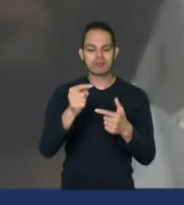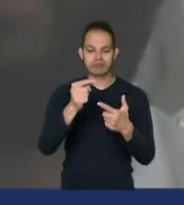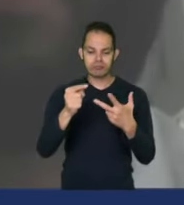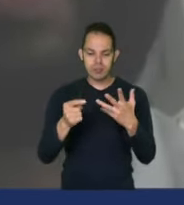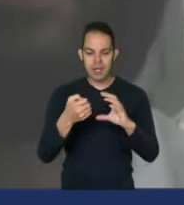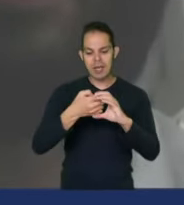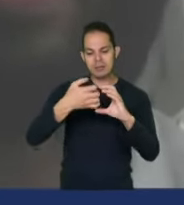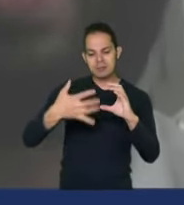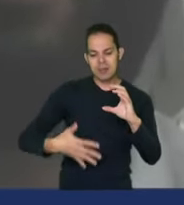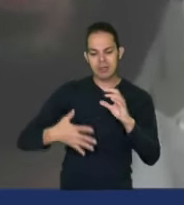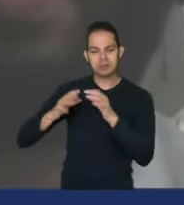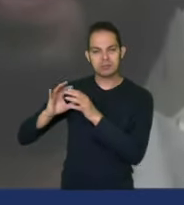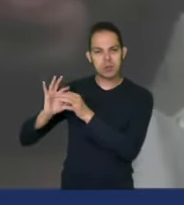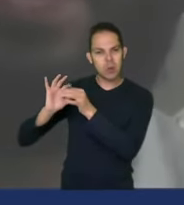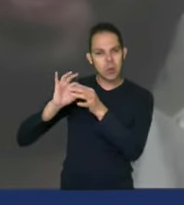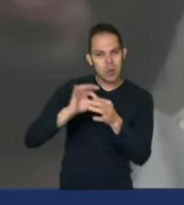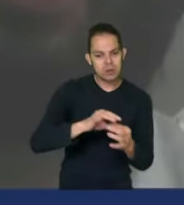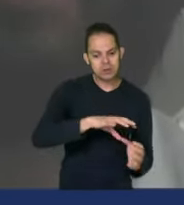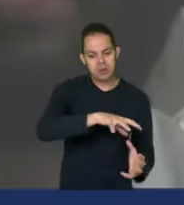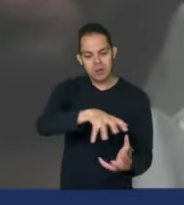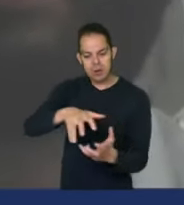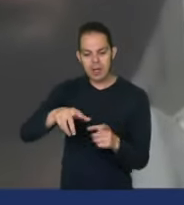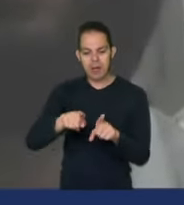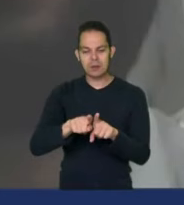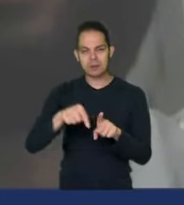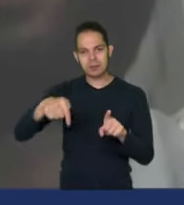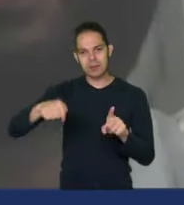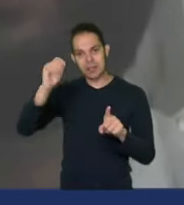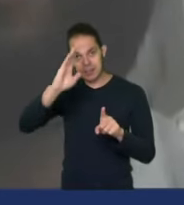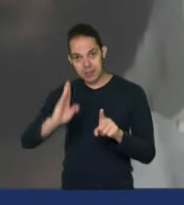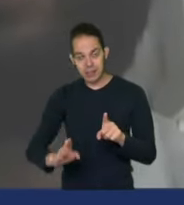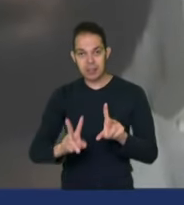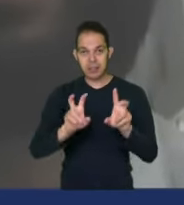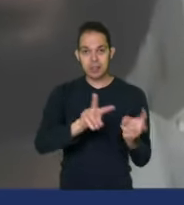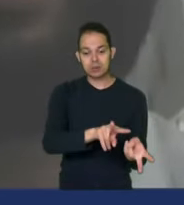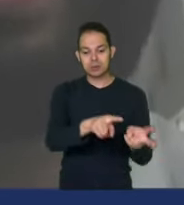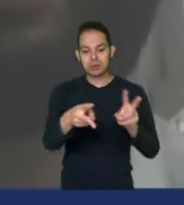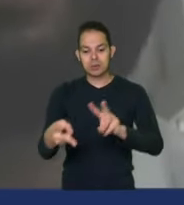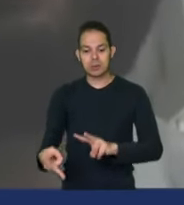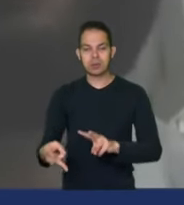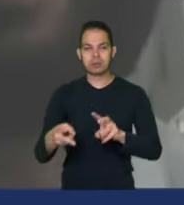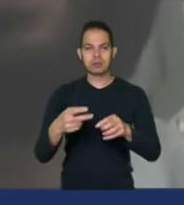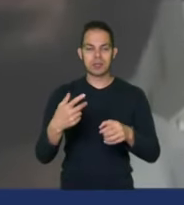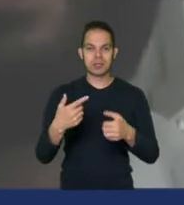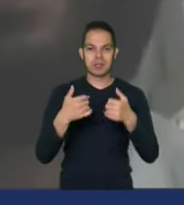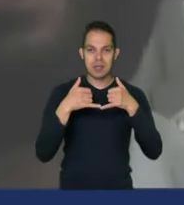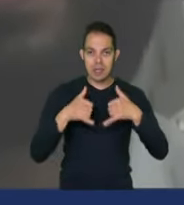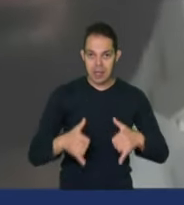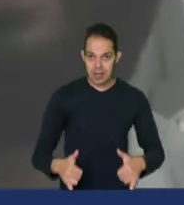contexto global e nacional sobre a transição energética e a mudança energética.